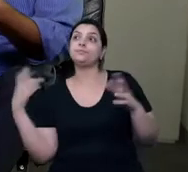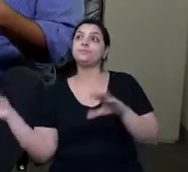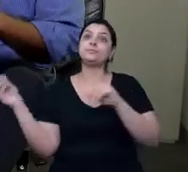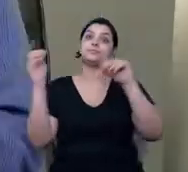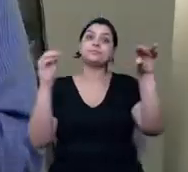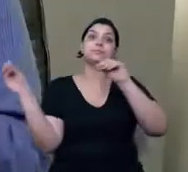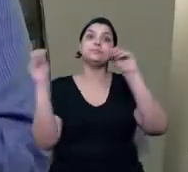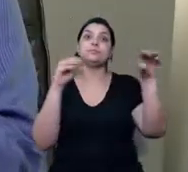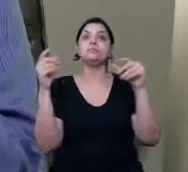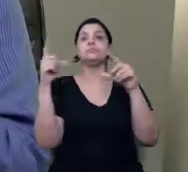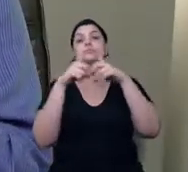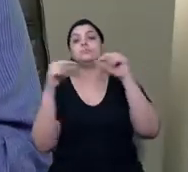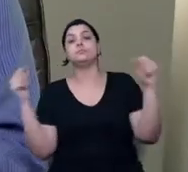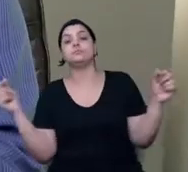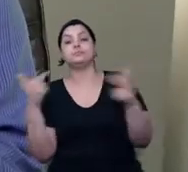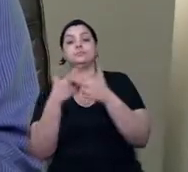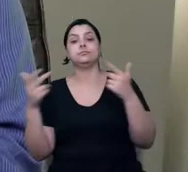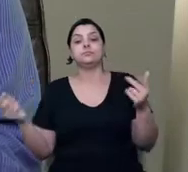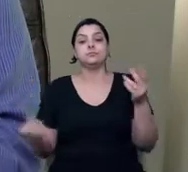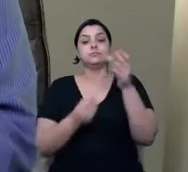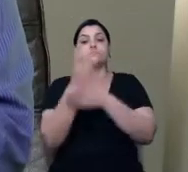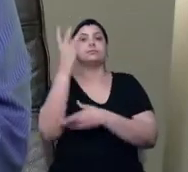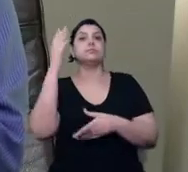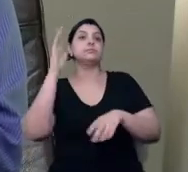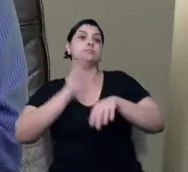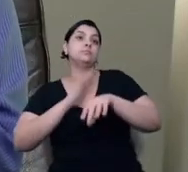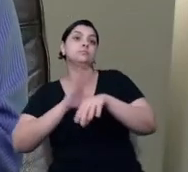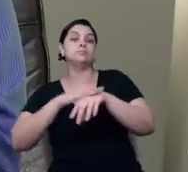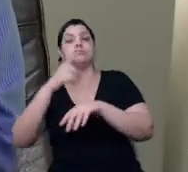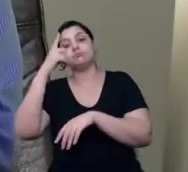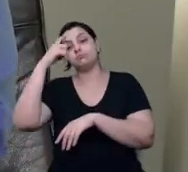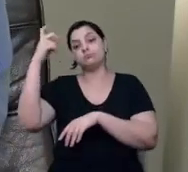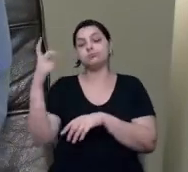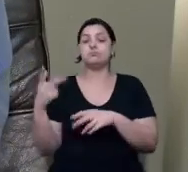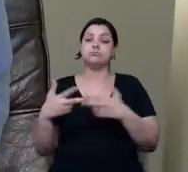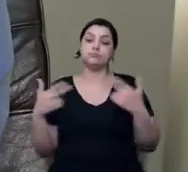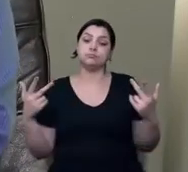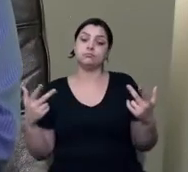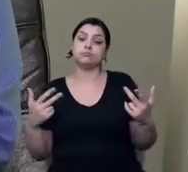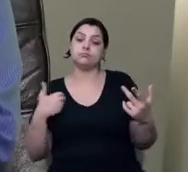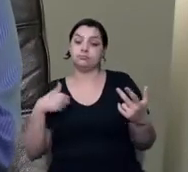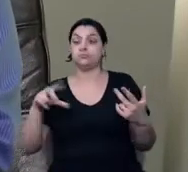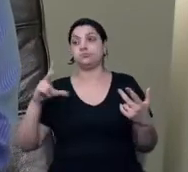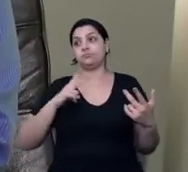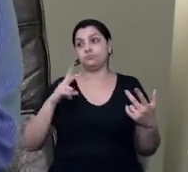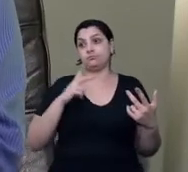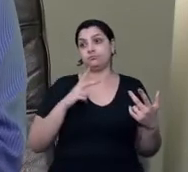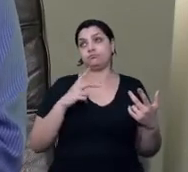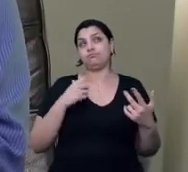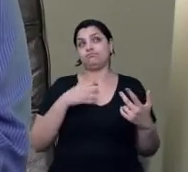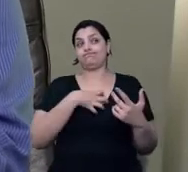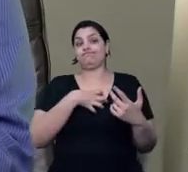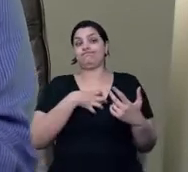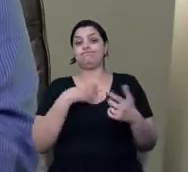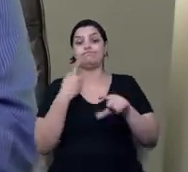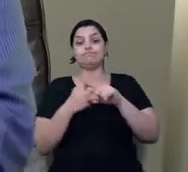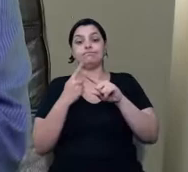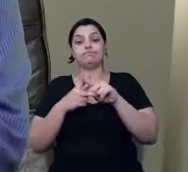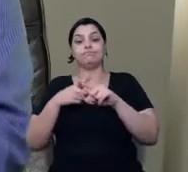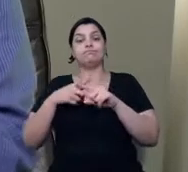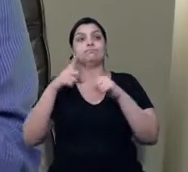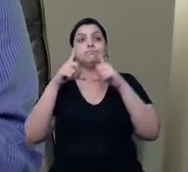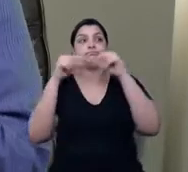cidade que foi criada, inventada, né? E aí eu tenho um apego particular por aquelas pessoas também que gestaram esse pensamento de Brasília, né?